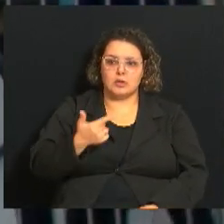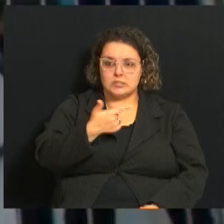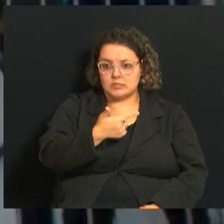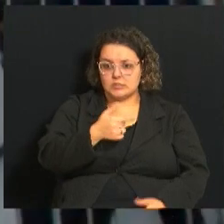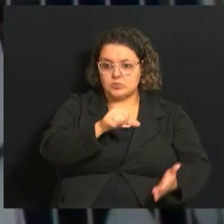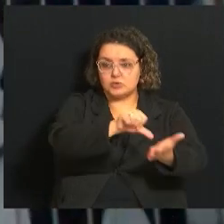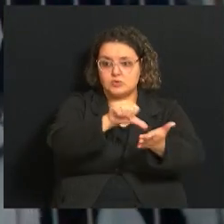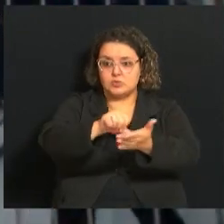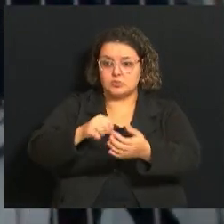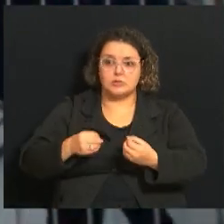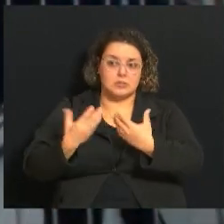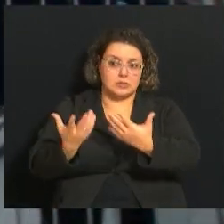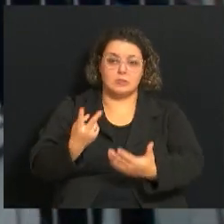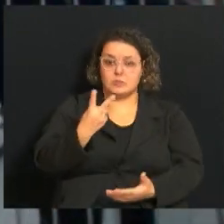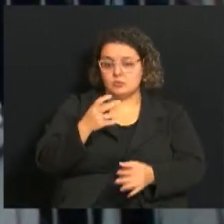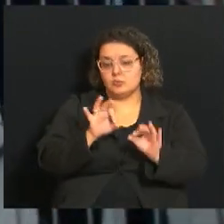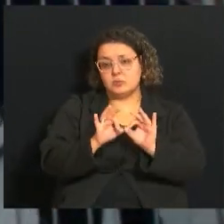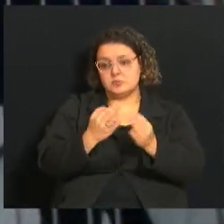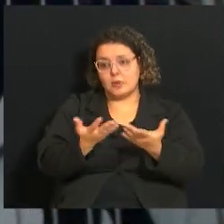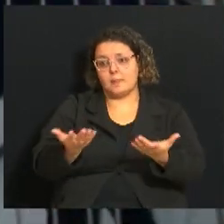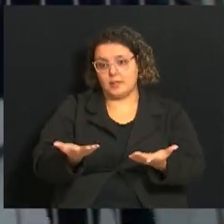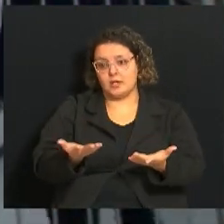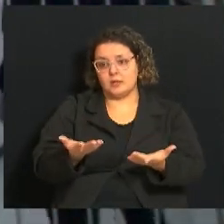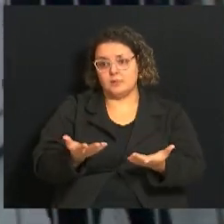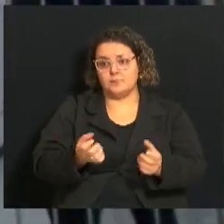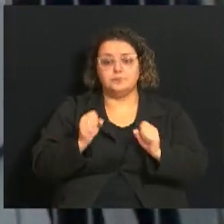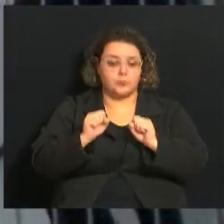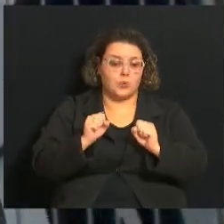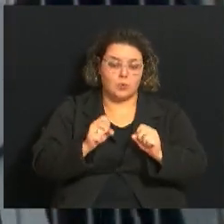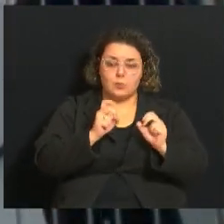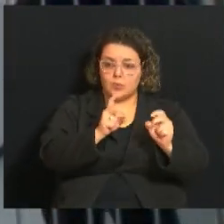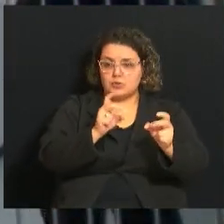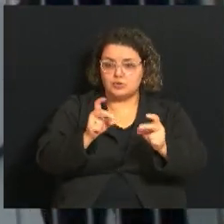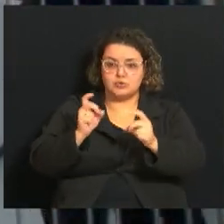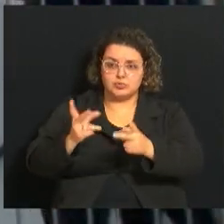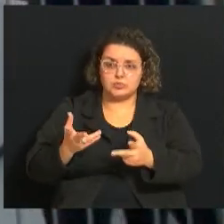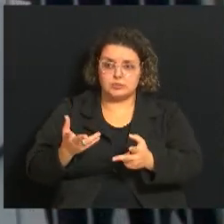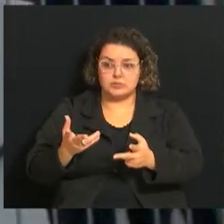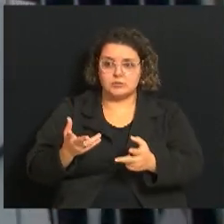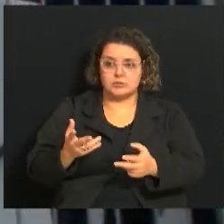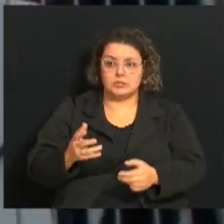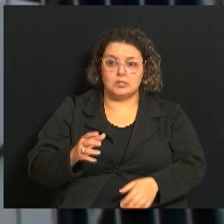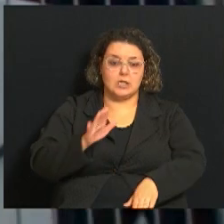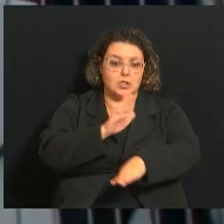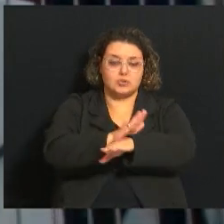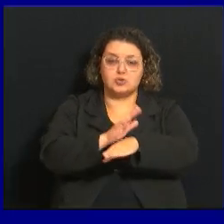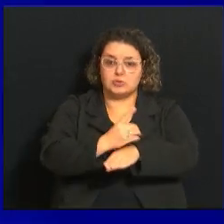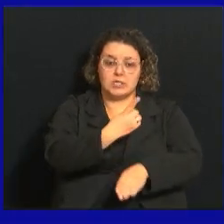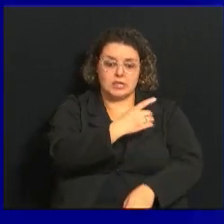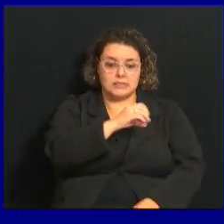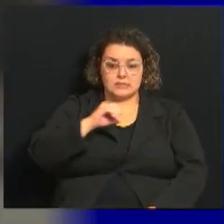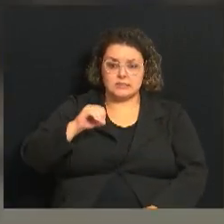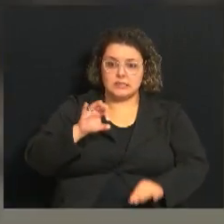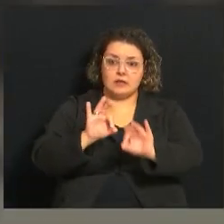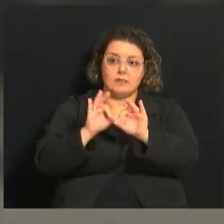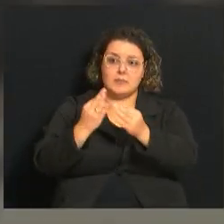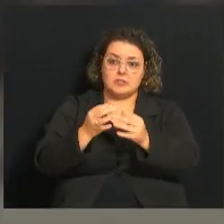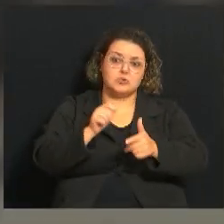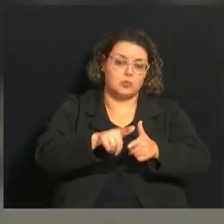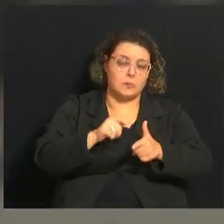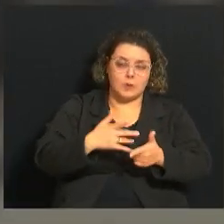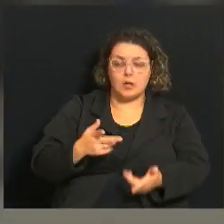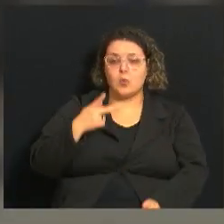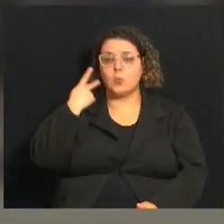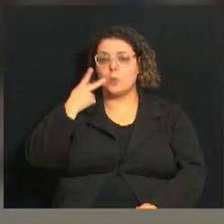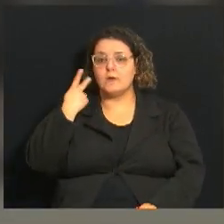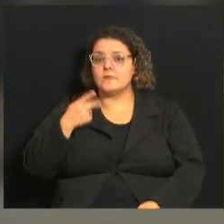fornecer para 2 famílias. Então você pode vender e satisfazer 100 famílias, de repente, com aluguel. O parlamentar